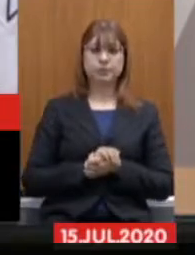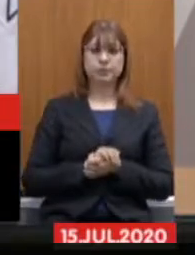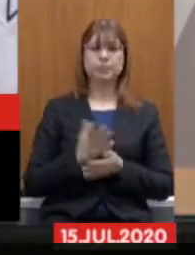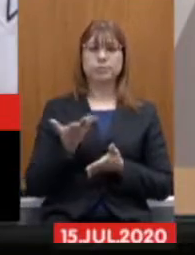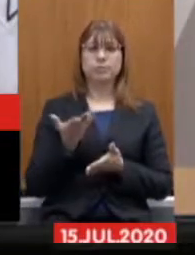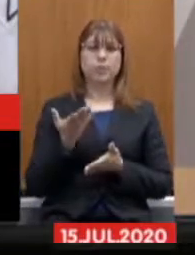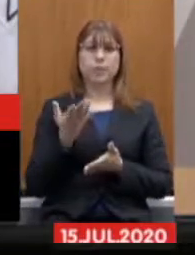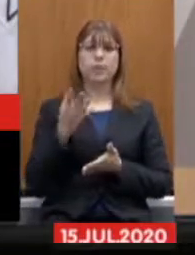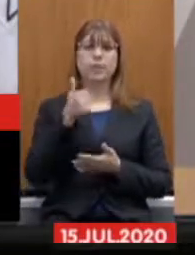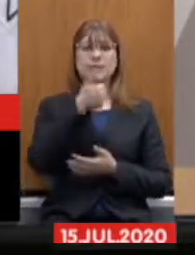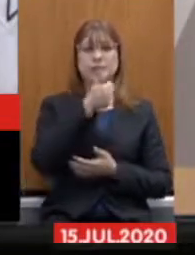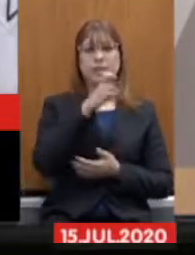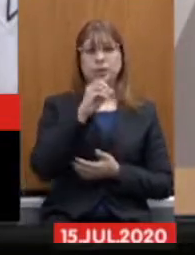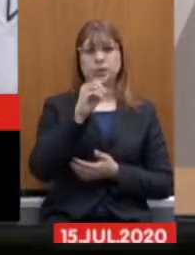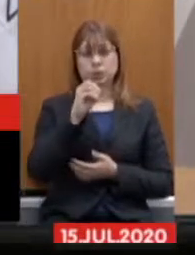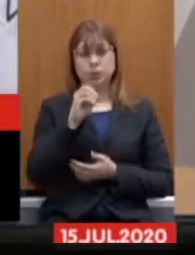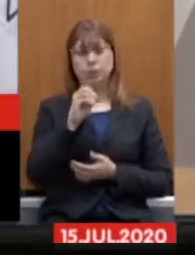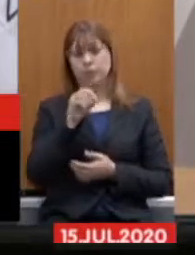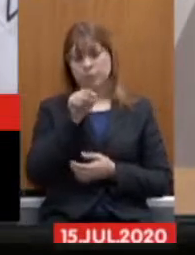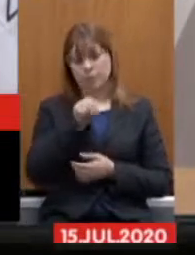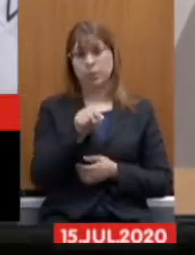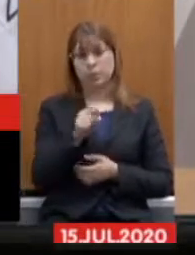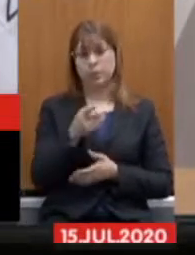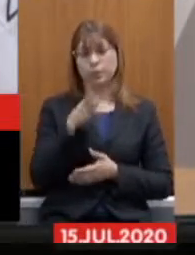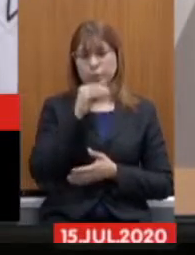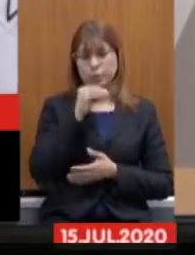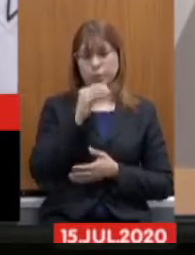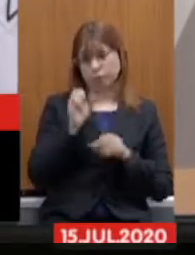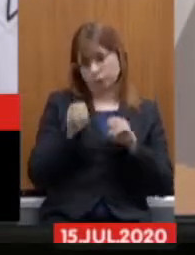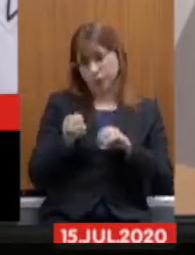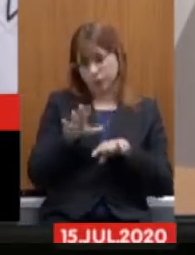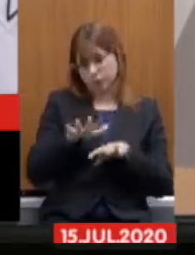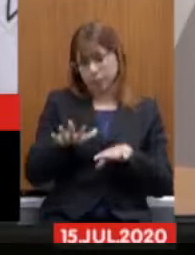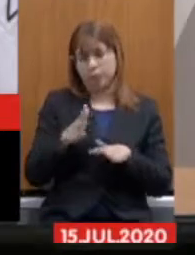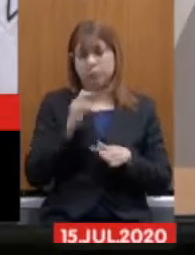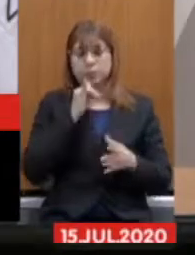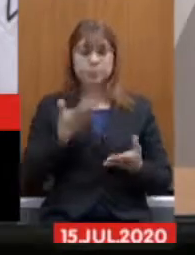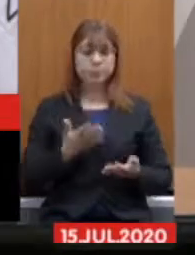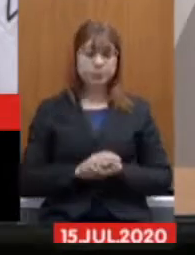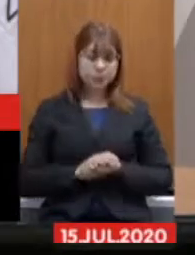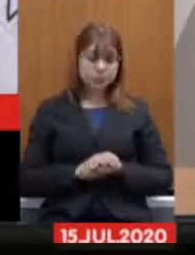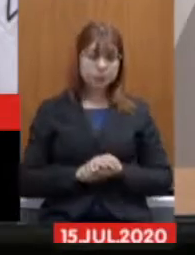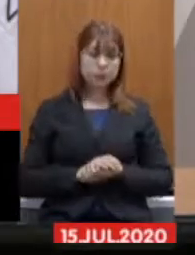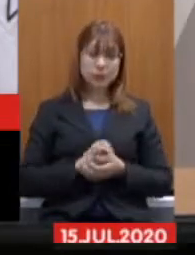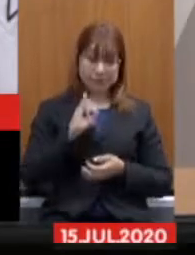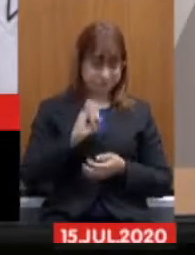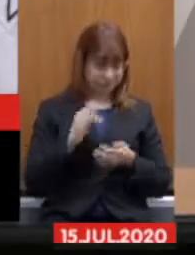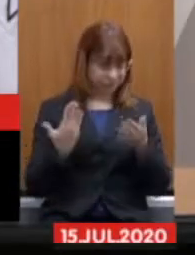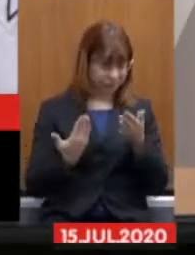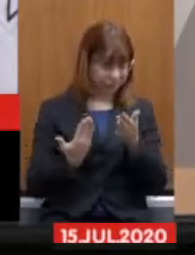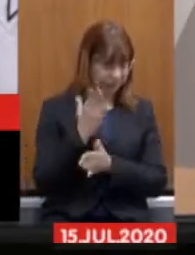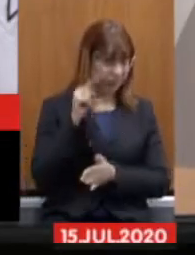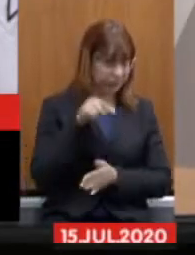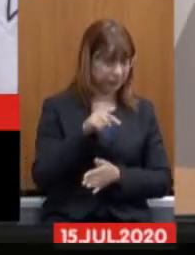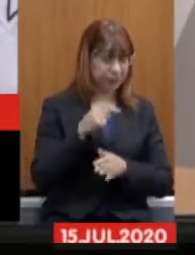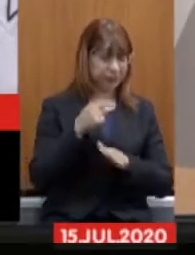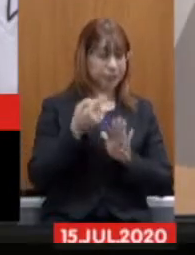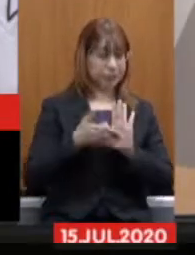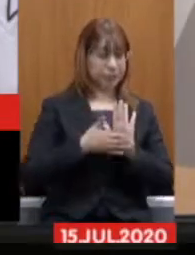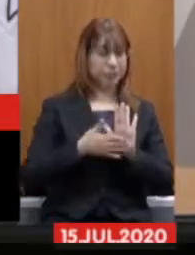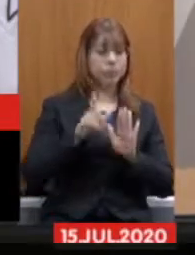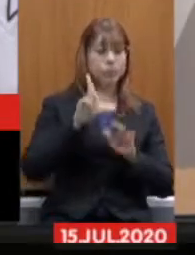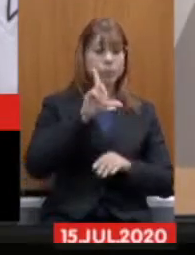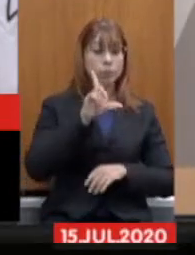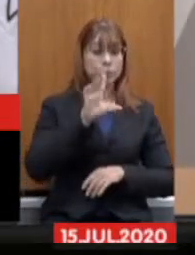não contribui dentro de 150.000 da educação que eu disse aqui e se essa reforma for aprovada o efeito imediato para